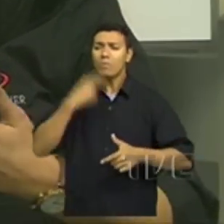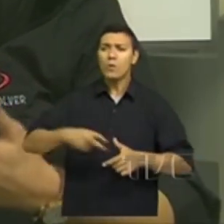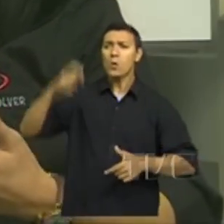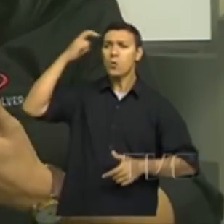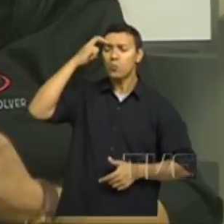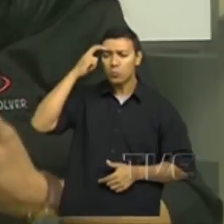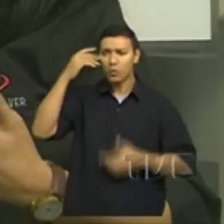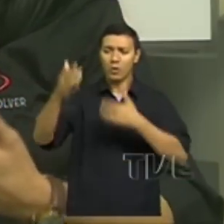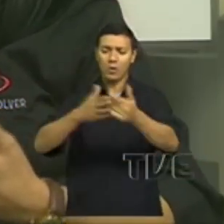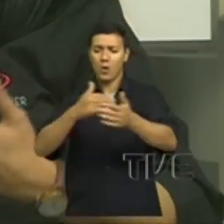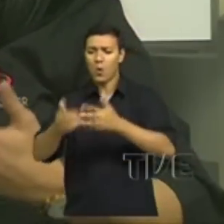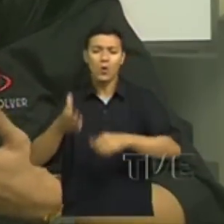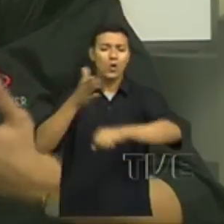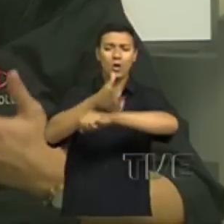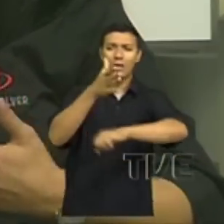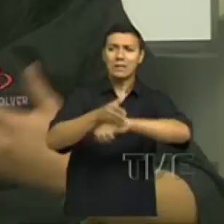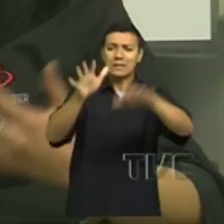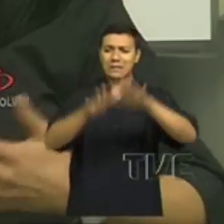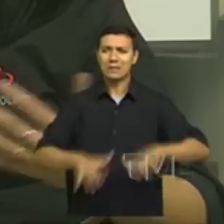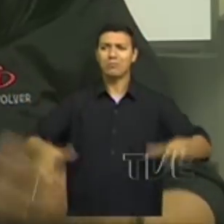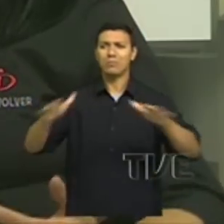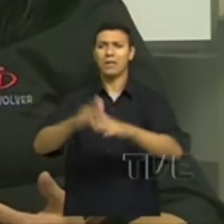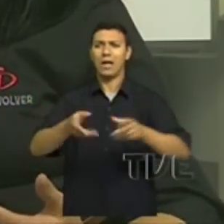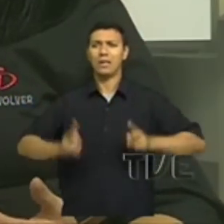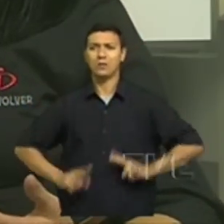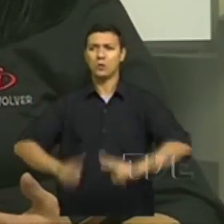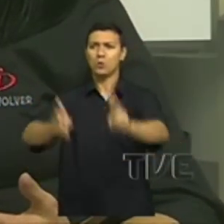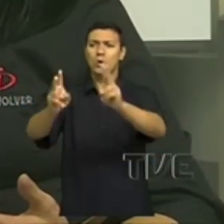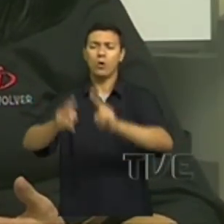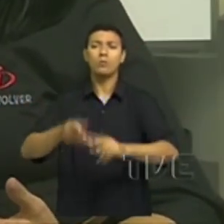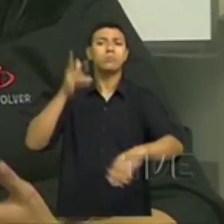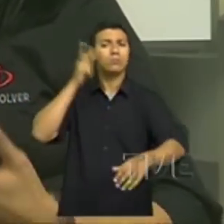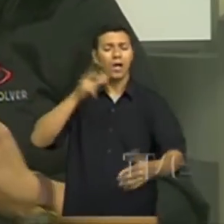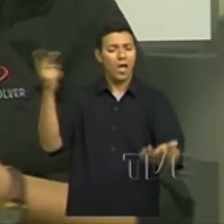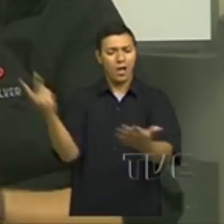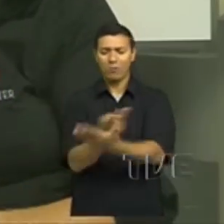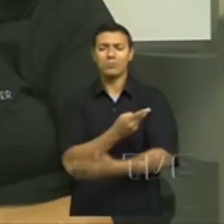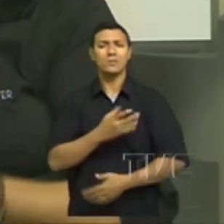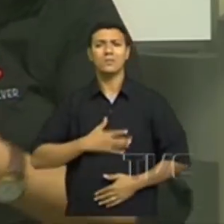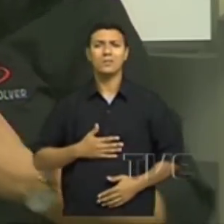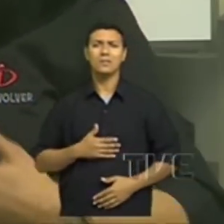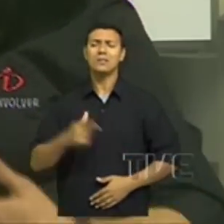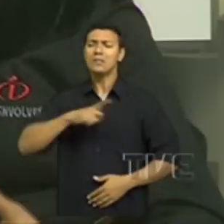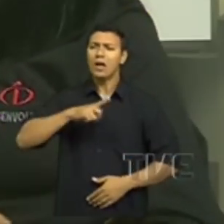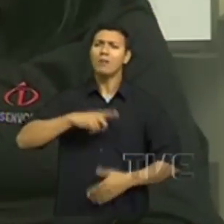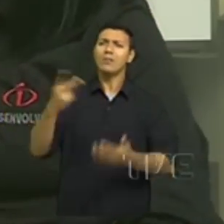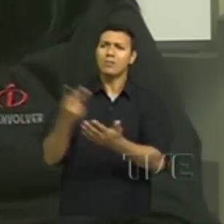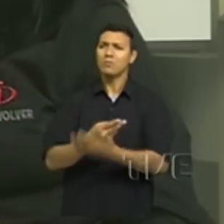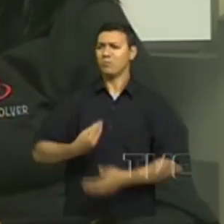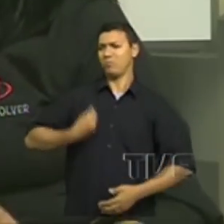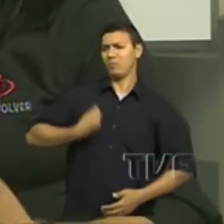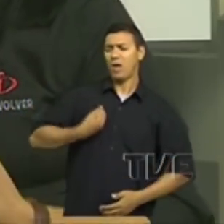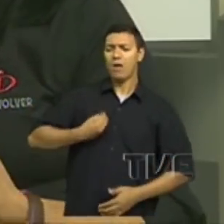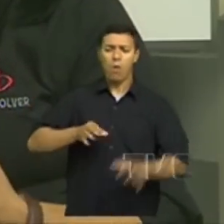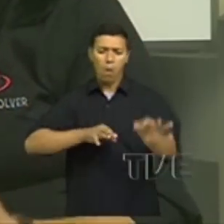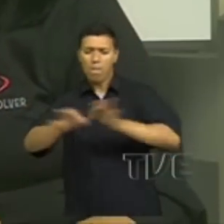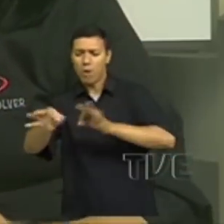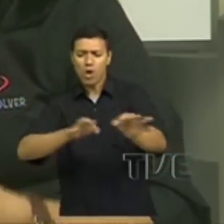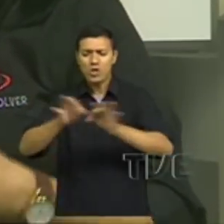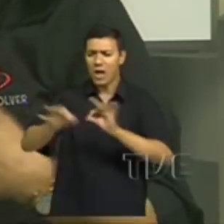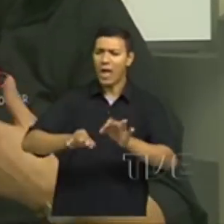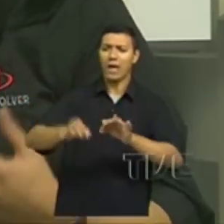todas as acessibilidades estarão simultaneamente acontecendo. Então a gente percebe que existem sim projetos acontecendo na